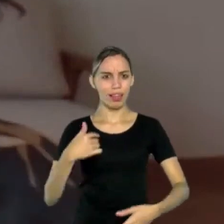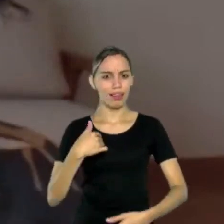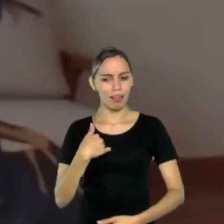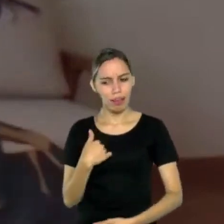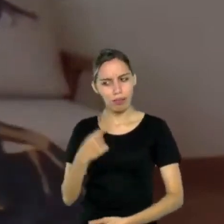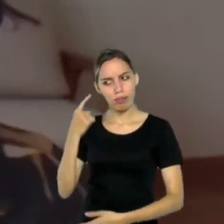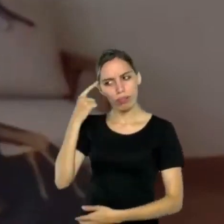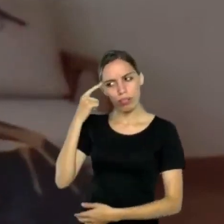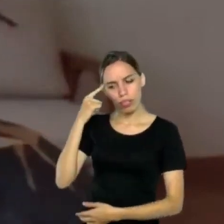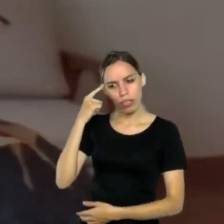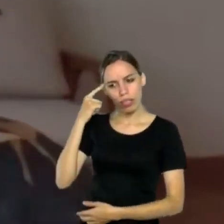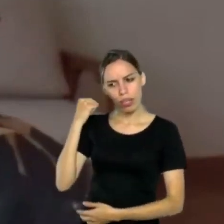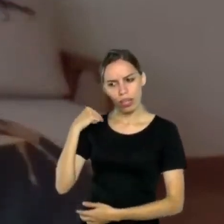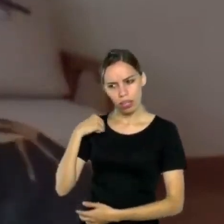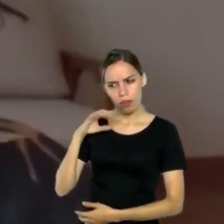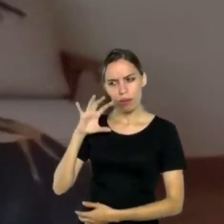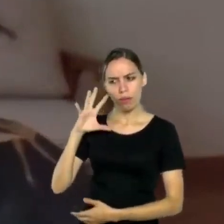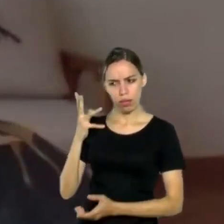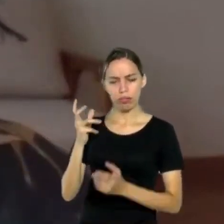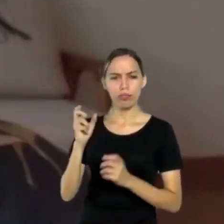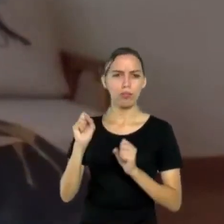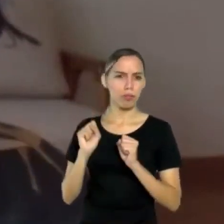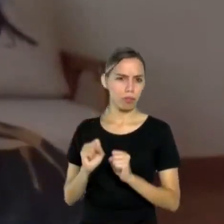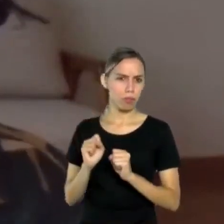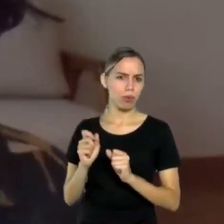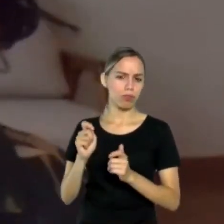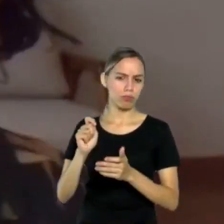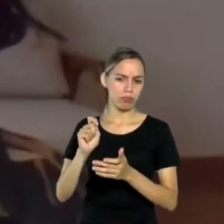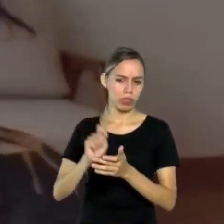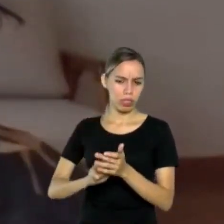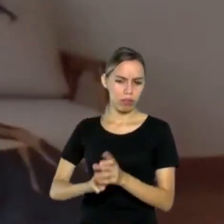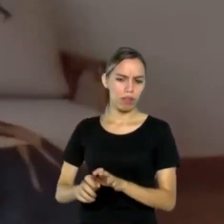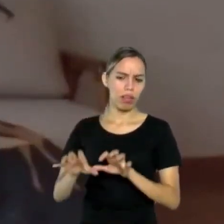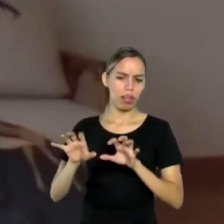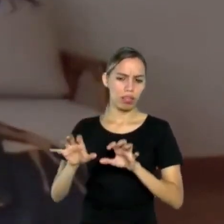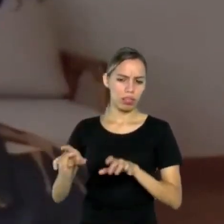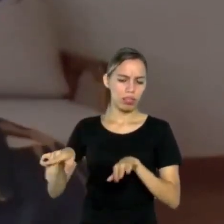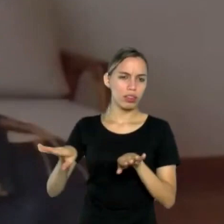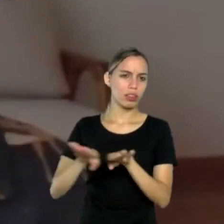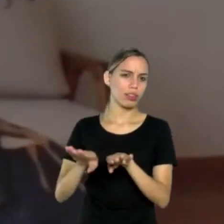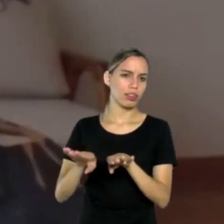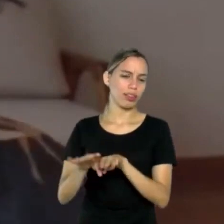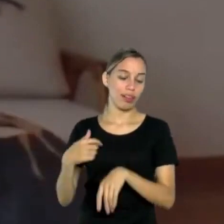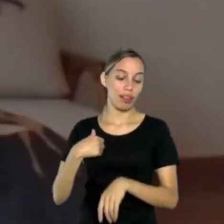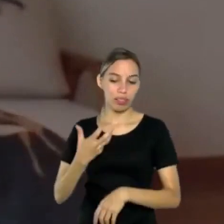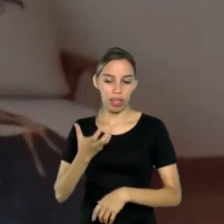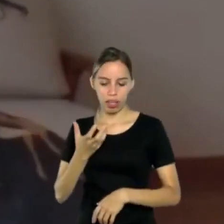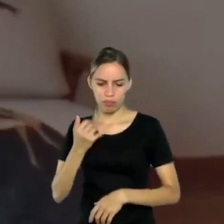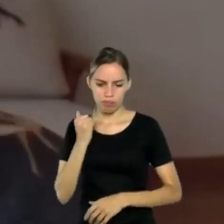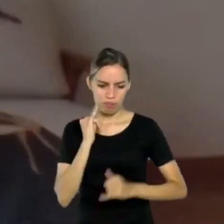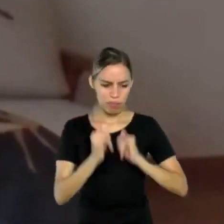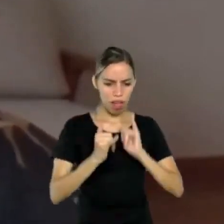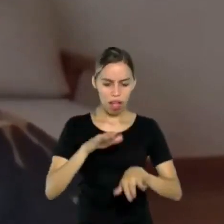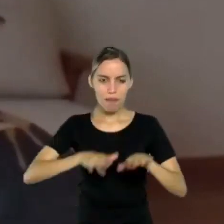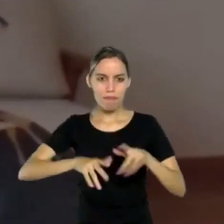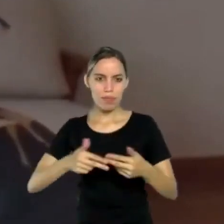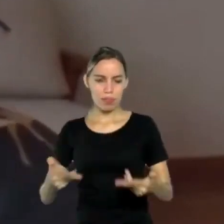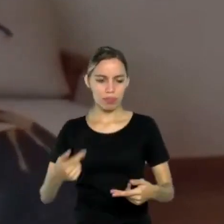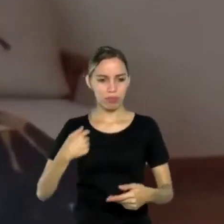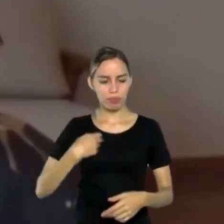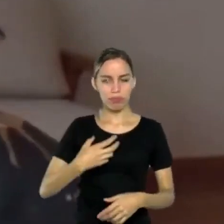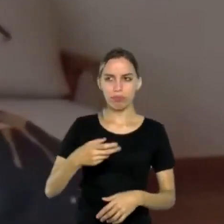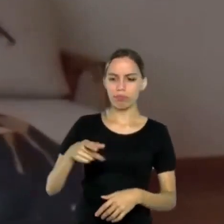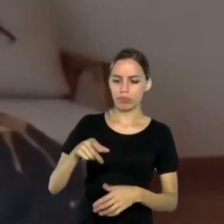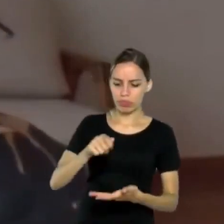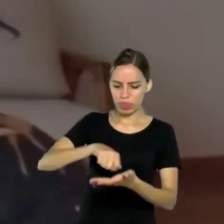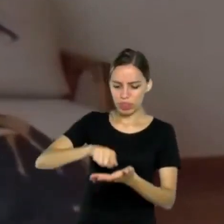pensar assim, eu acho que eu também quero fazer alguma coisa parecida, eu também queria dizer umas coisas aqui, isso aqui faz sentido para mim.